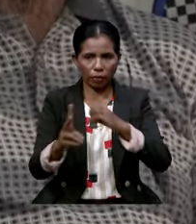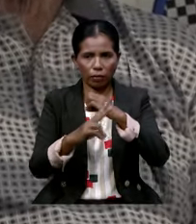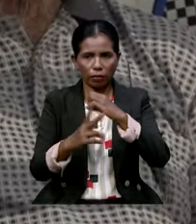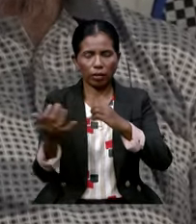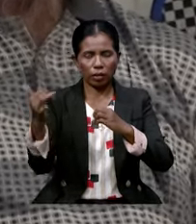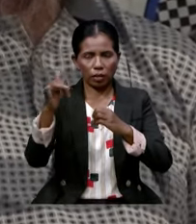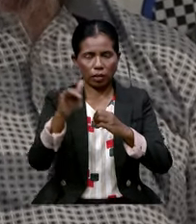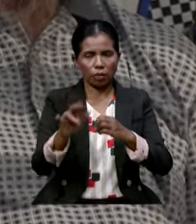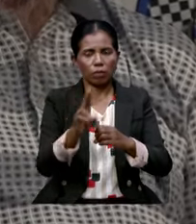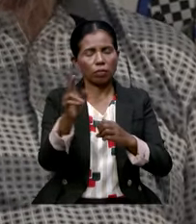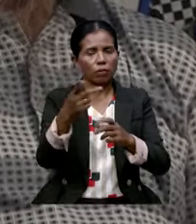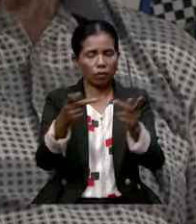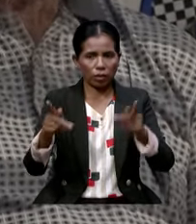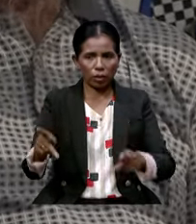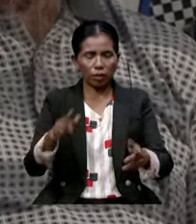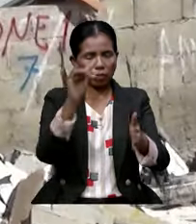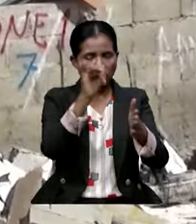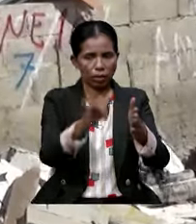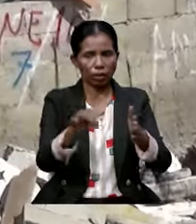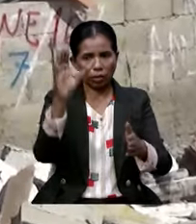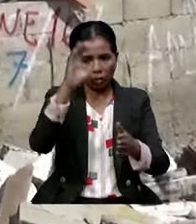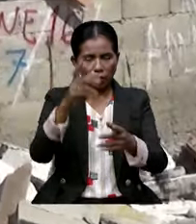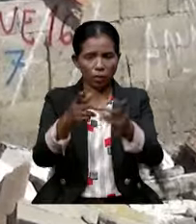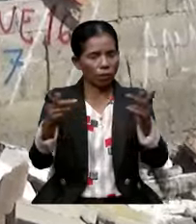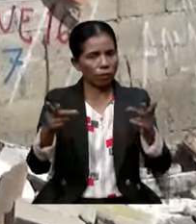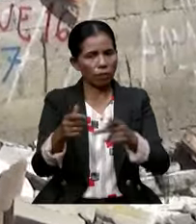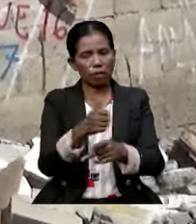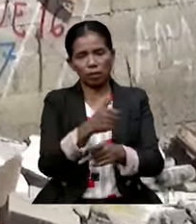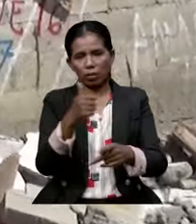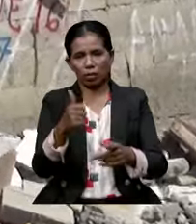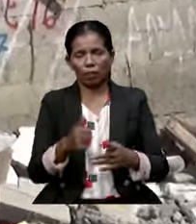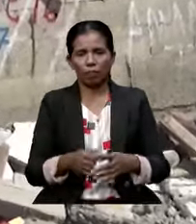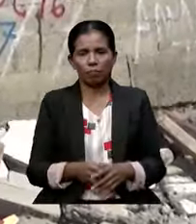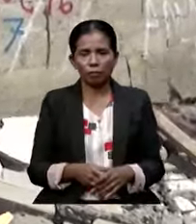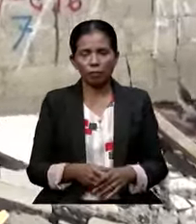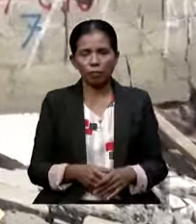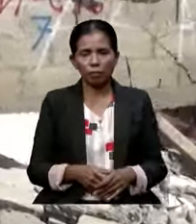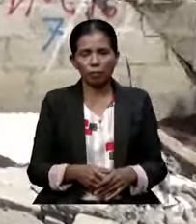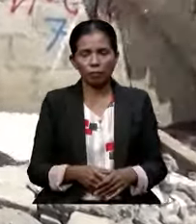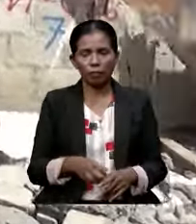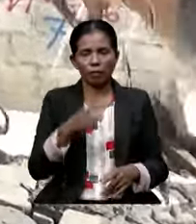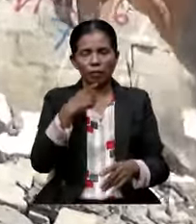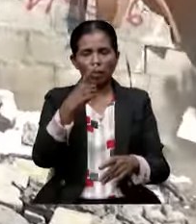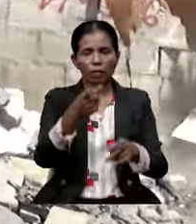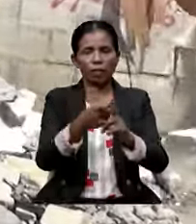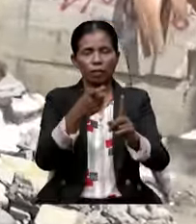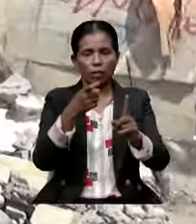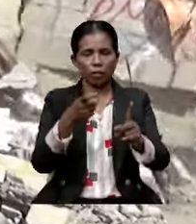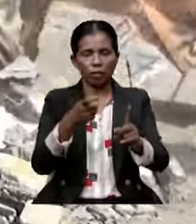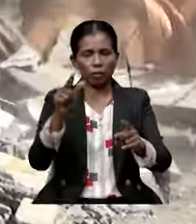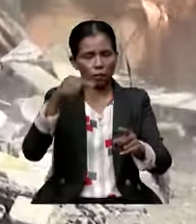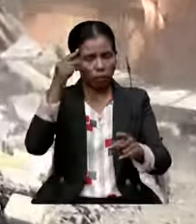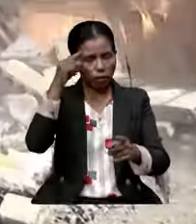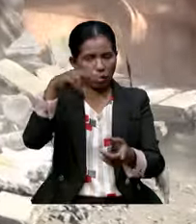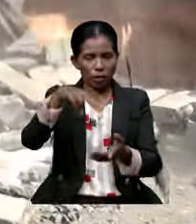Vicção Sira, no Nebele Rela Provisório, onde busca Fatim permanente. A mim nos recomenda urgente para o governo atuar